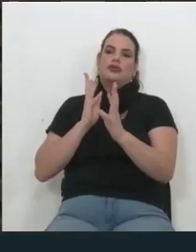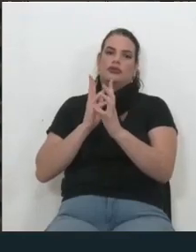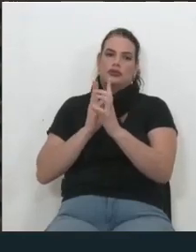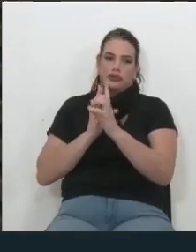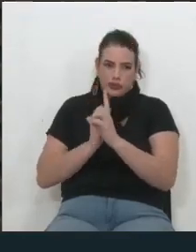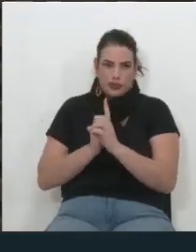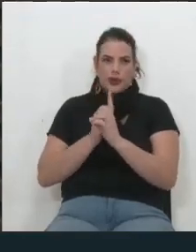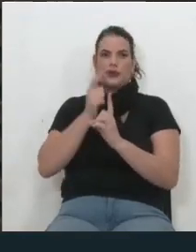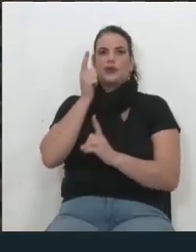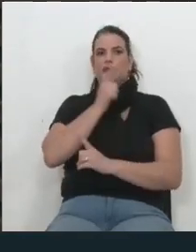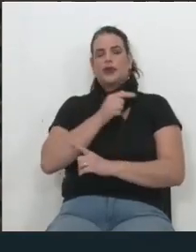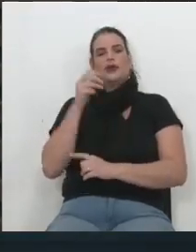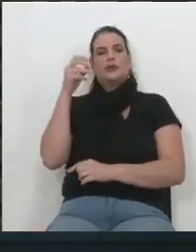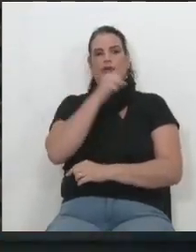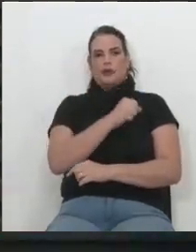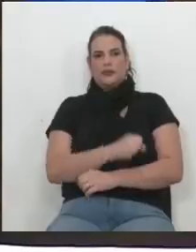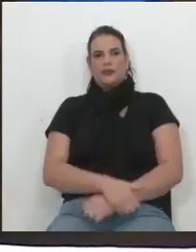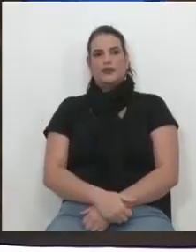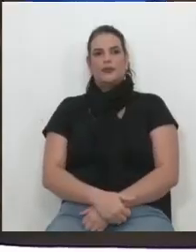Obrigado, presidente.